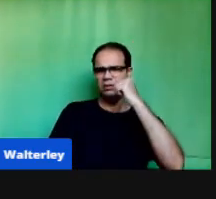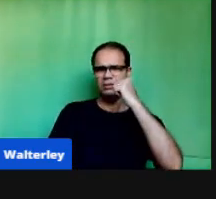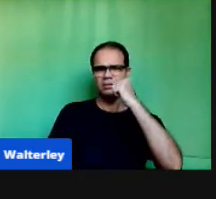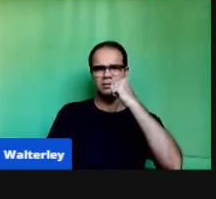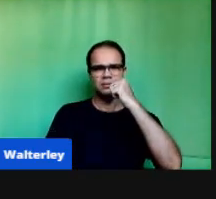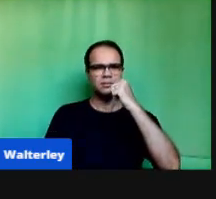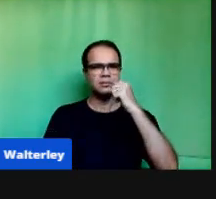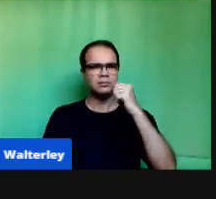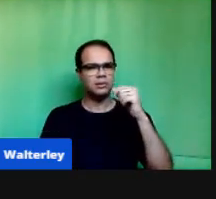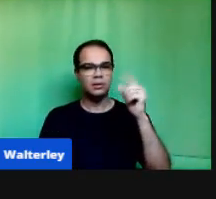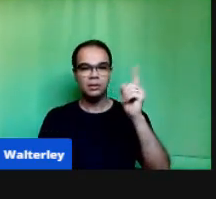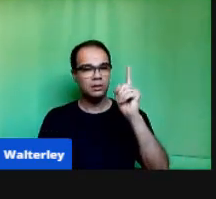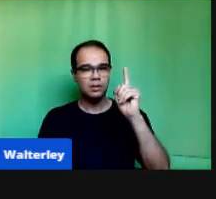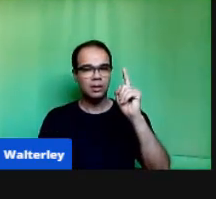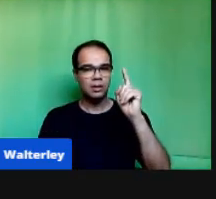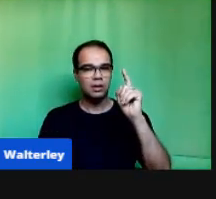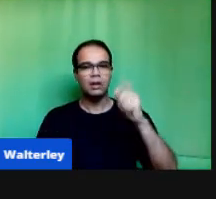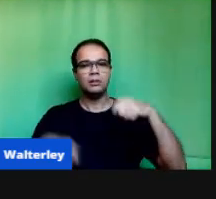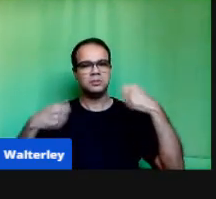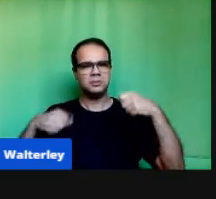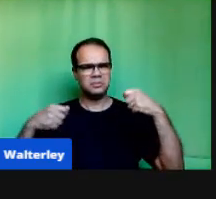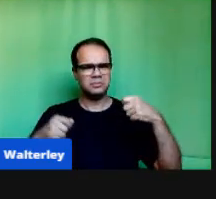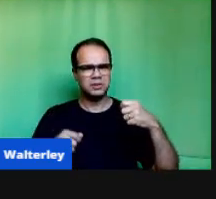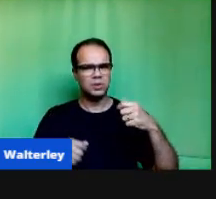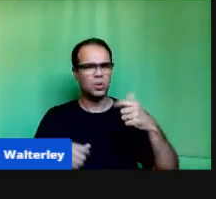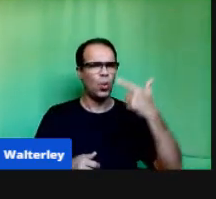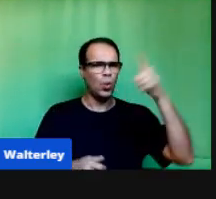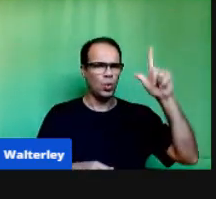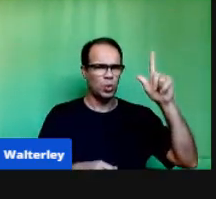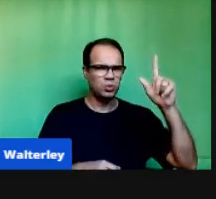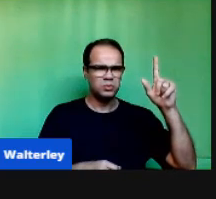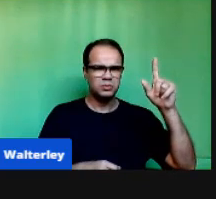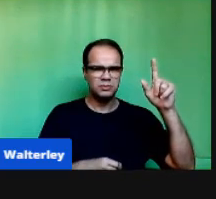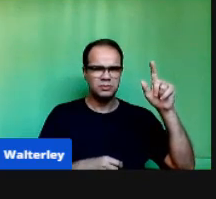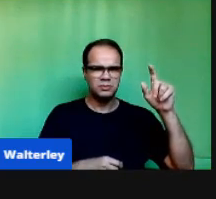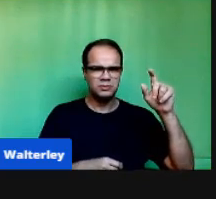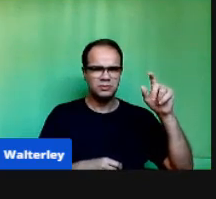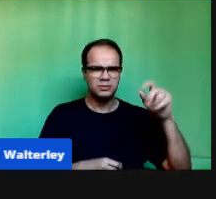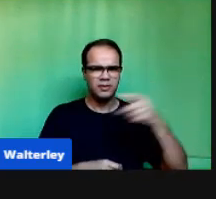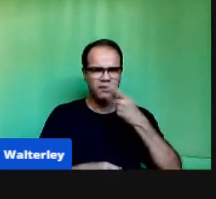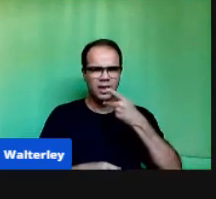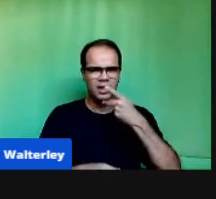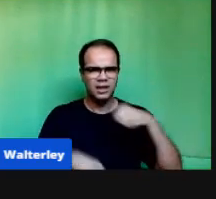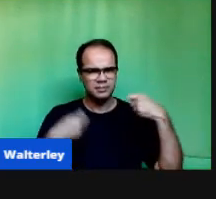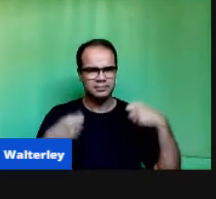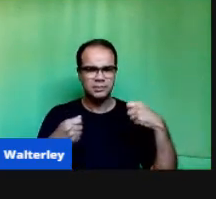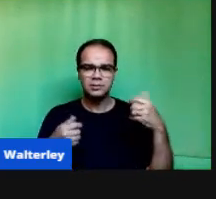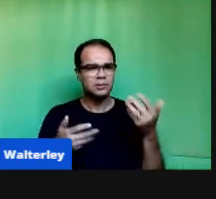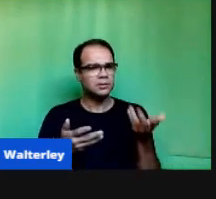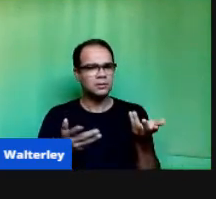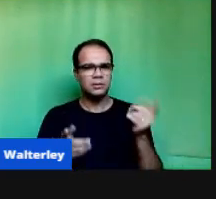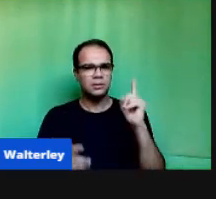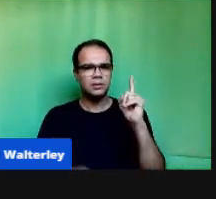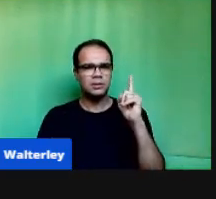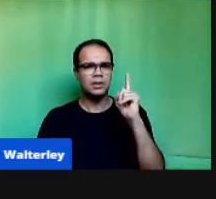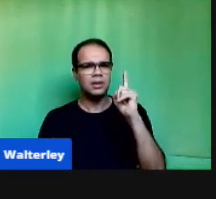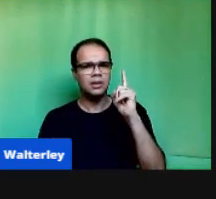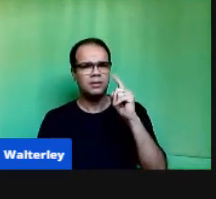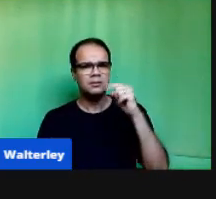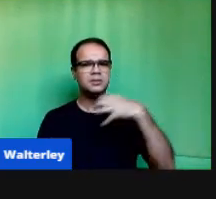Não é necessário esse discurso do outro, né? Mas preste atenção no que você está